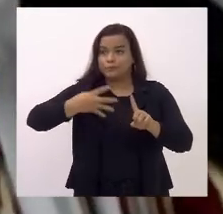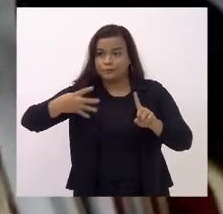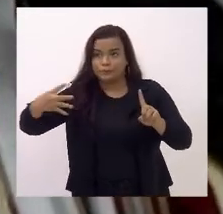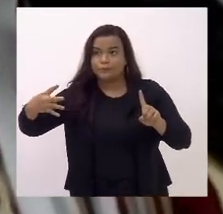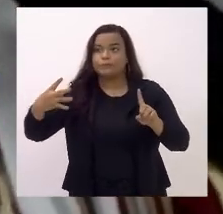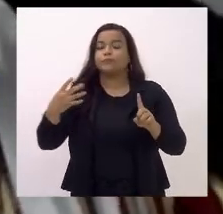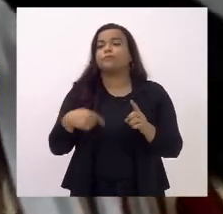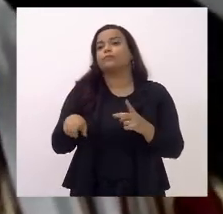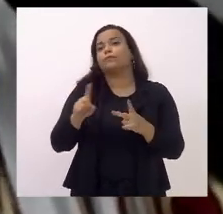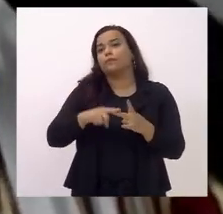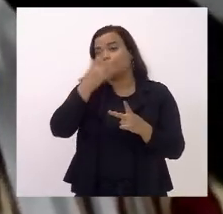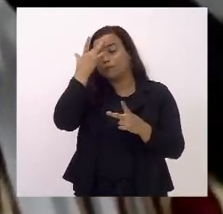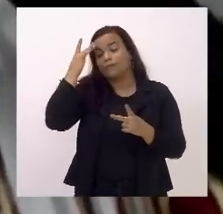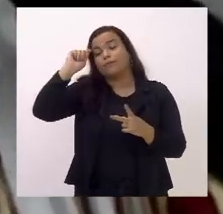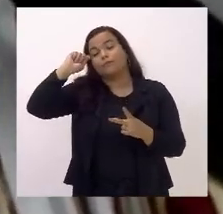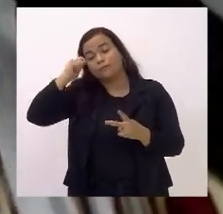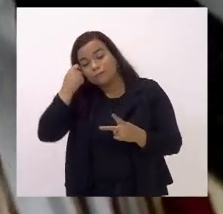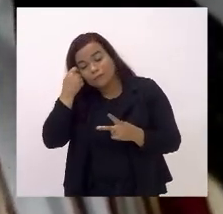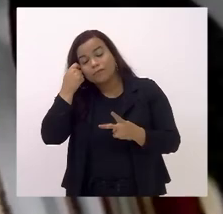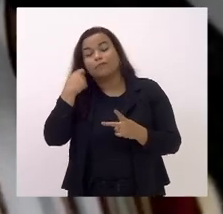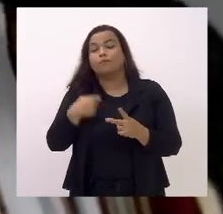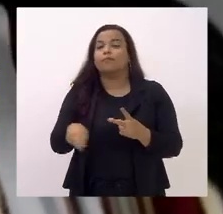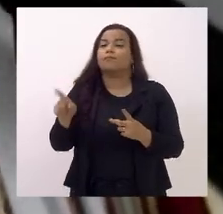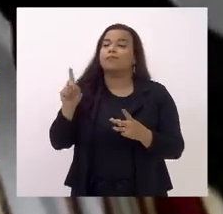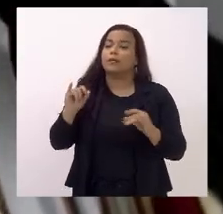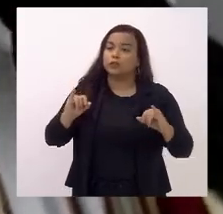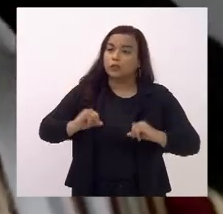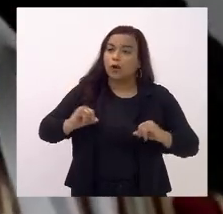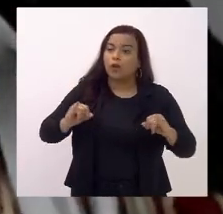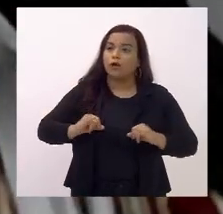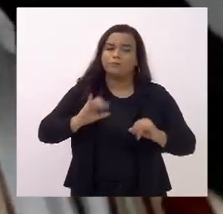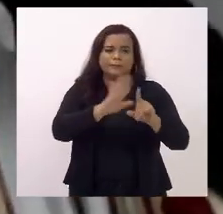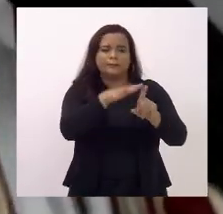LGBTQIA+, pessoas negras que sofrem